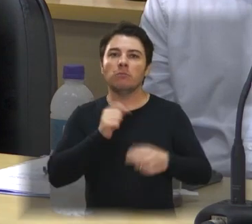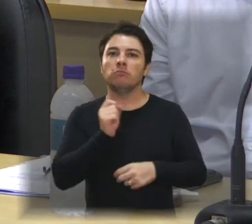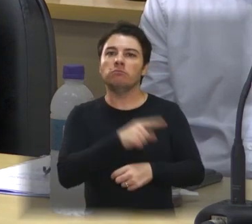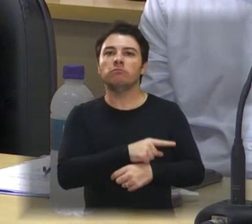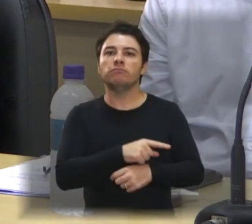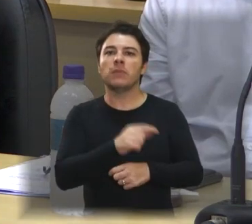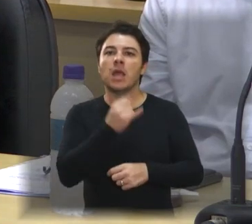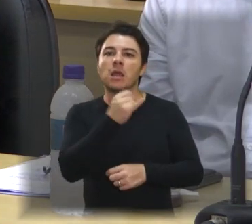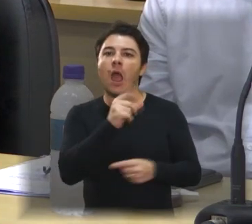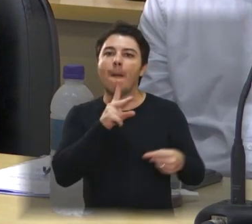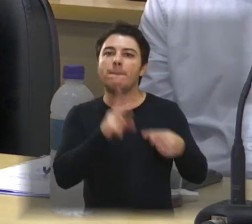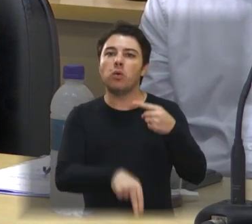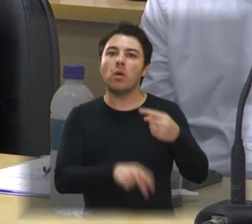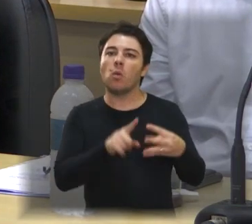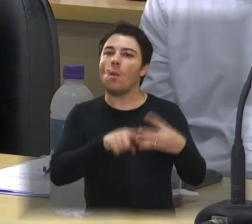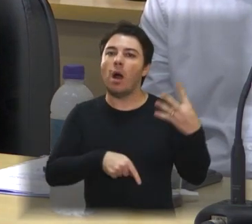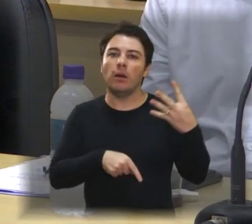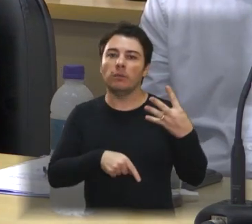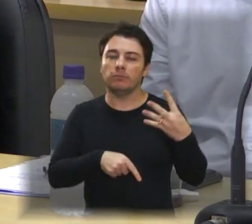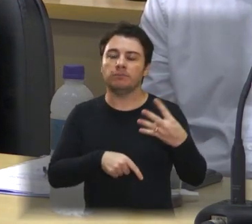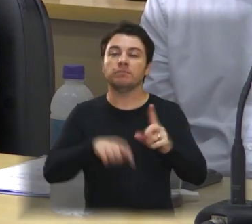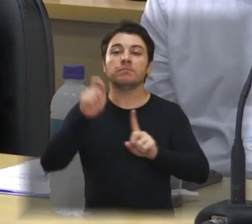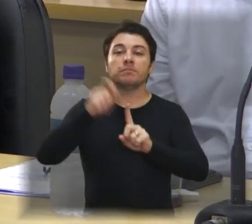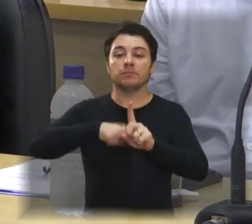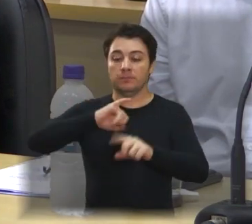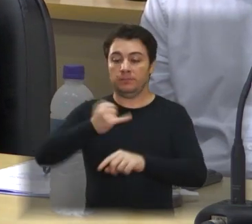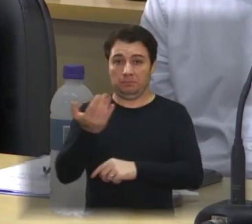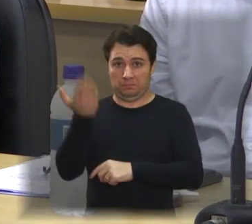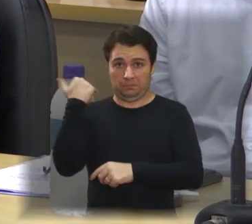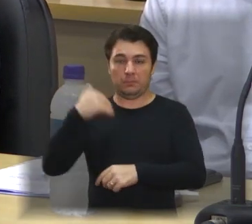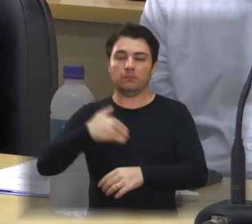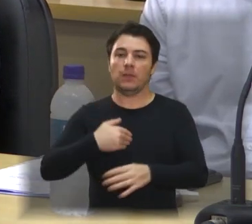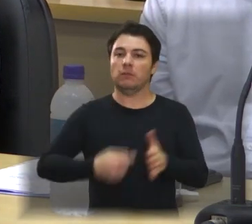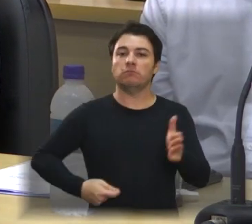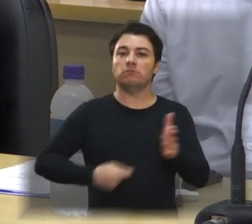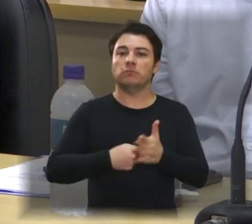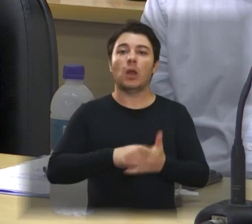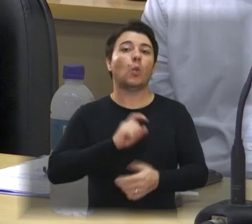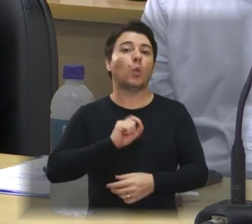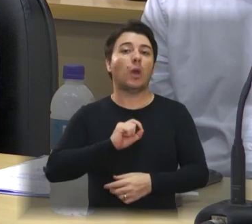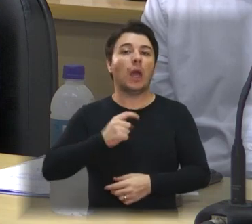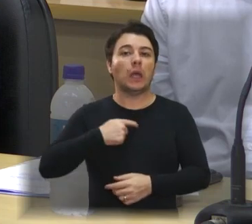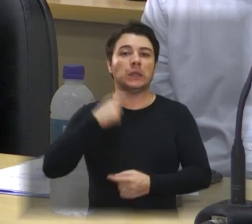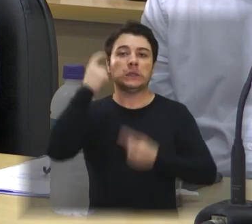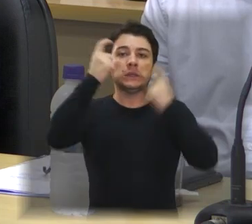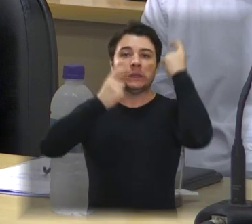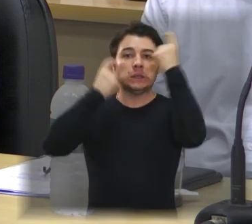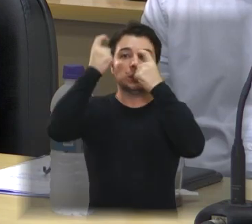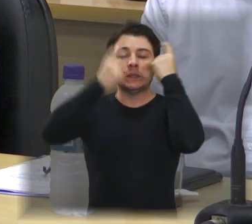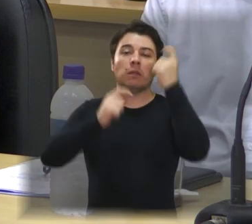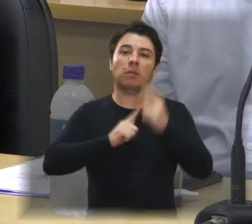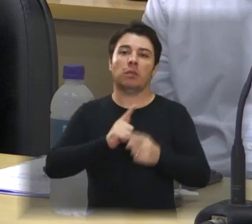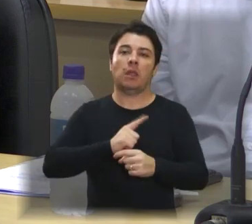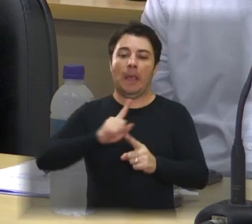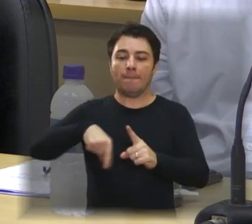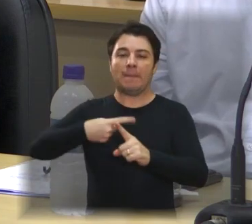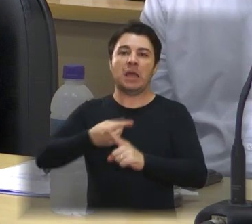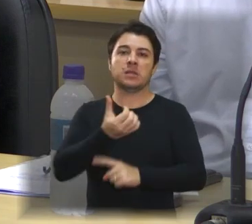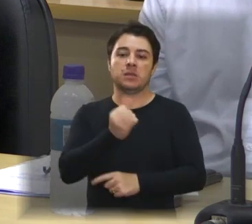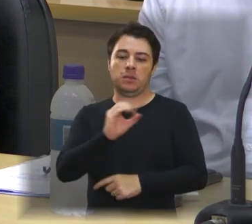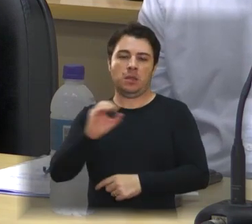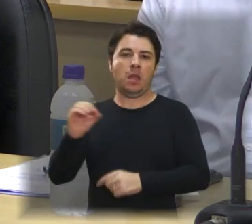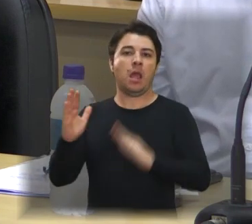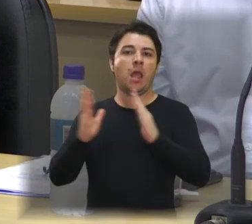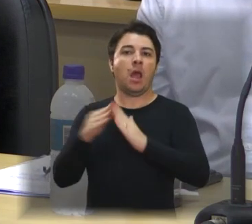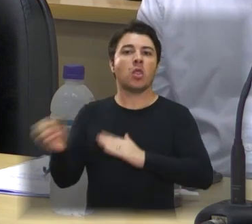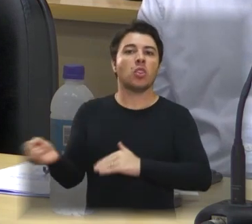ocasionaram essas quedas ainda em janeiro pedir informações sobre a menor uma enorme preocupação em relação a 600 novas moradias